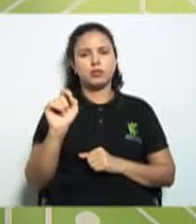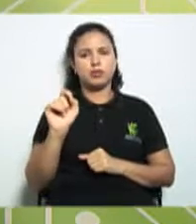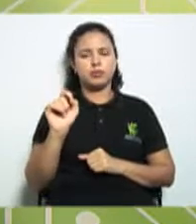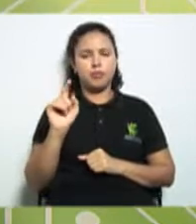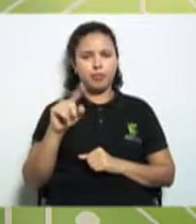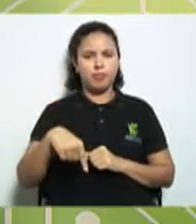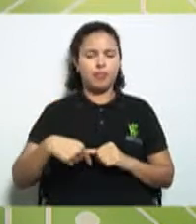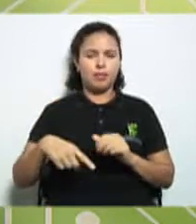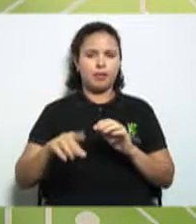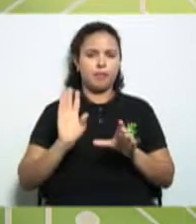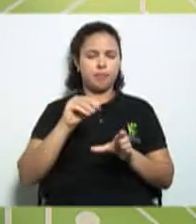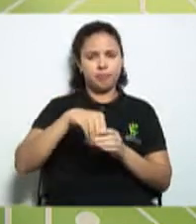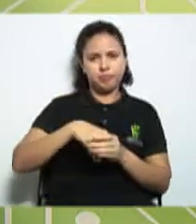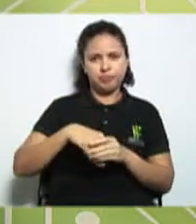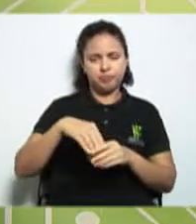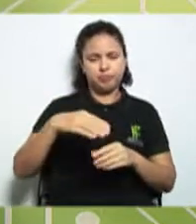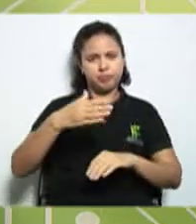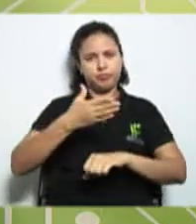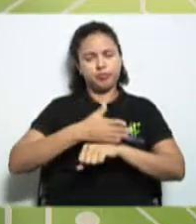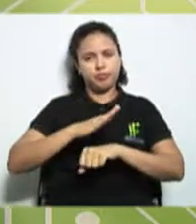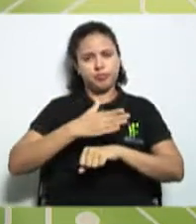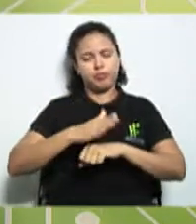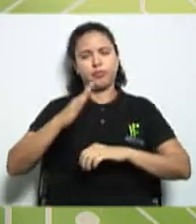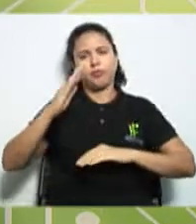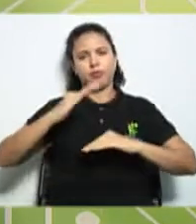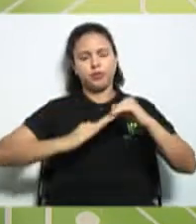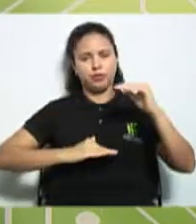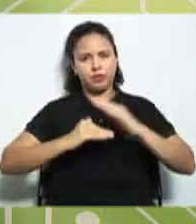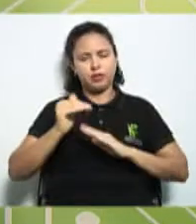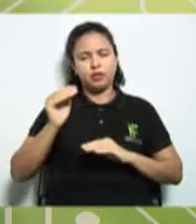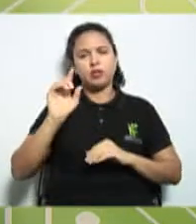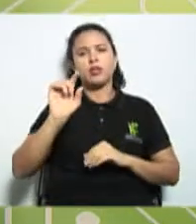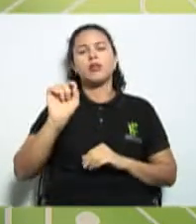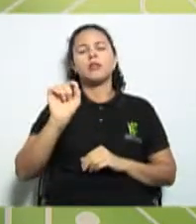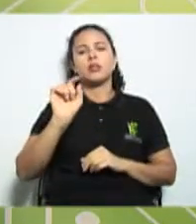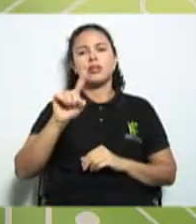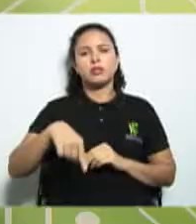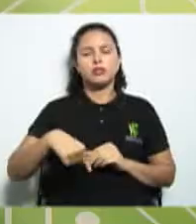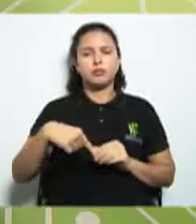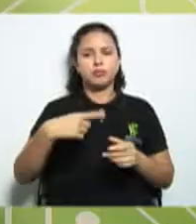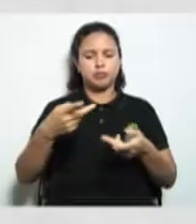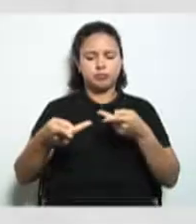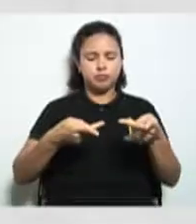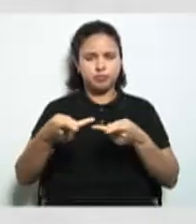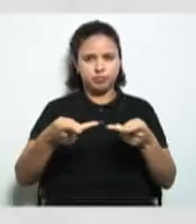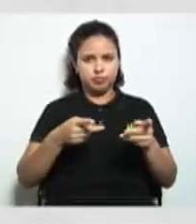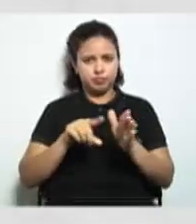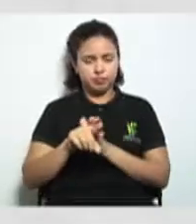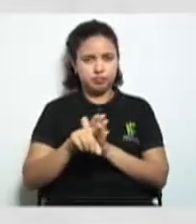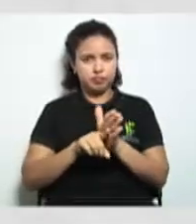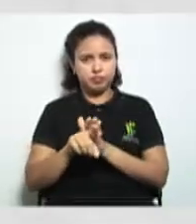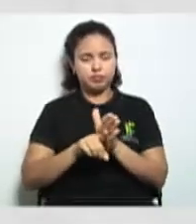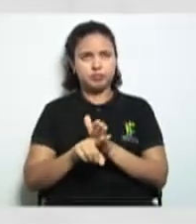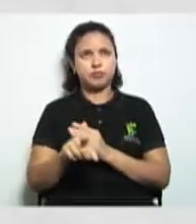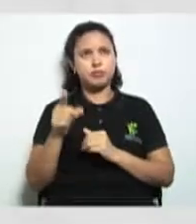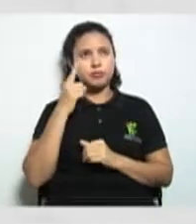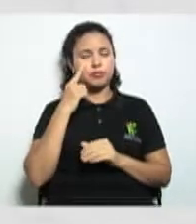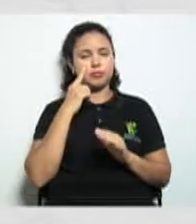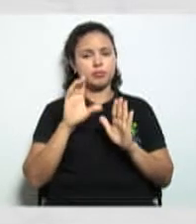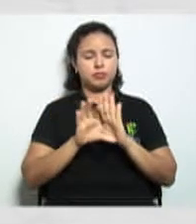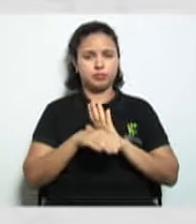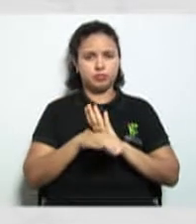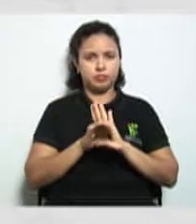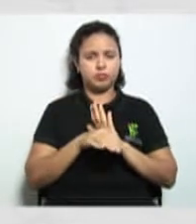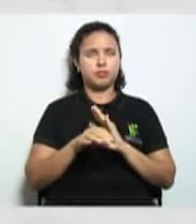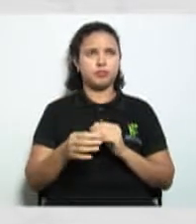nossa prática profissional, é o projeto de pesquisa. Então, nós temos aqui uma definição, né? Nós queremos que você acompanhe,